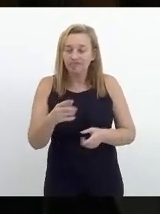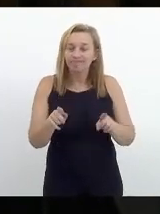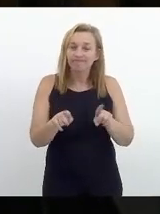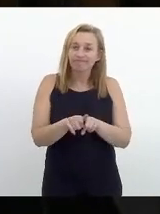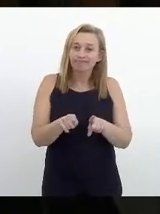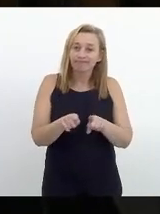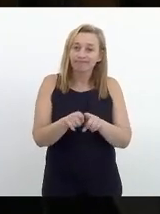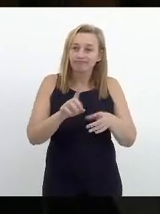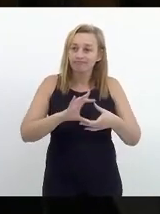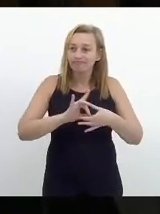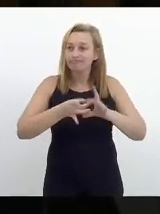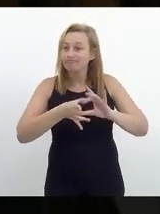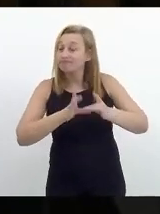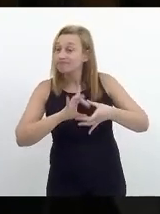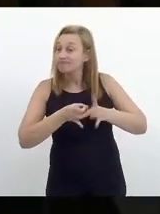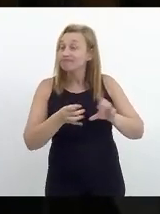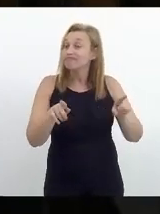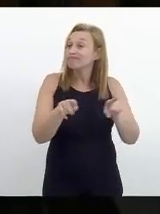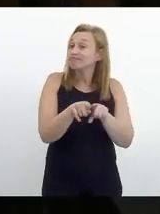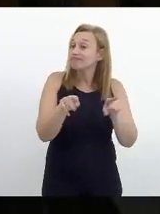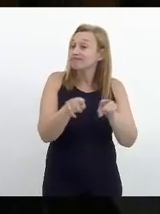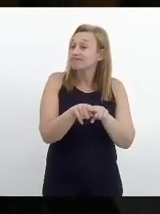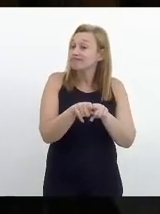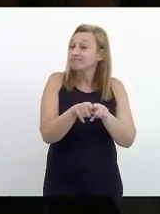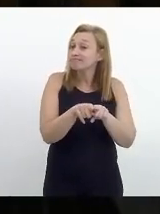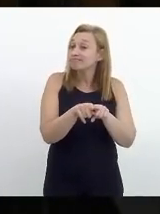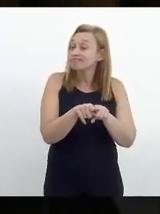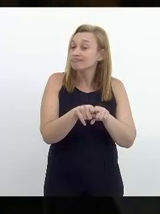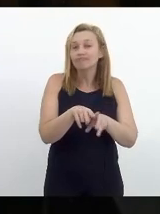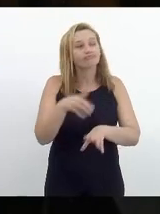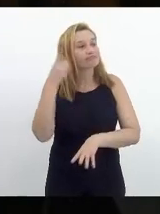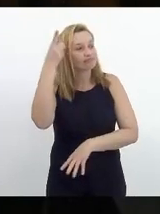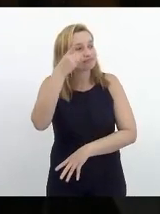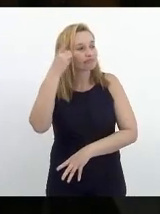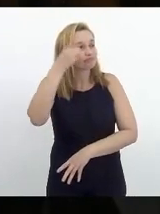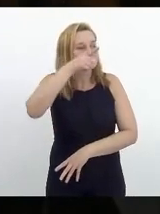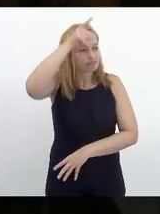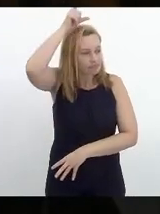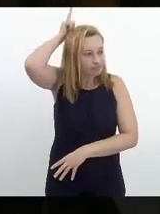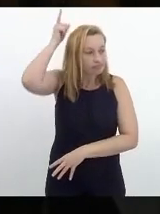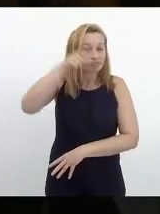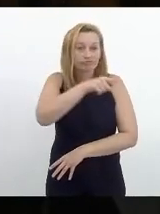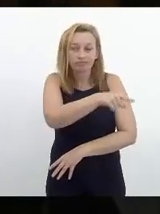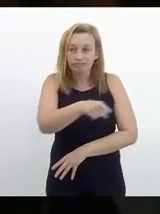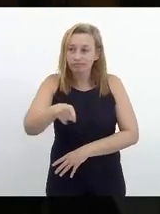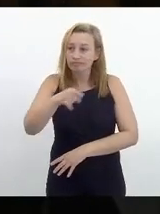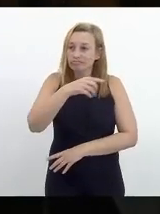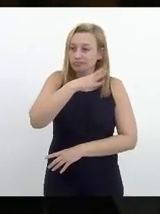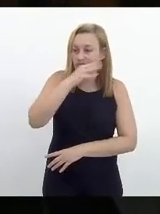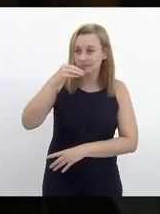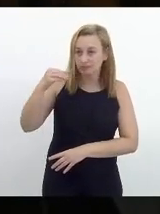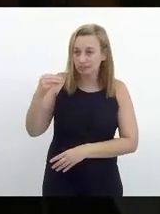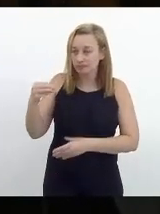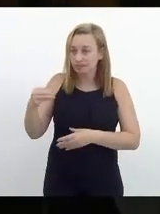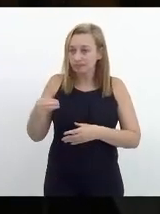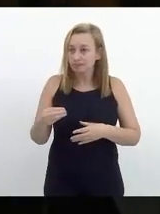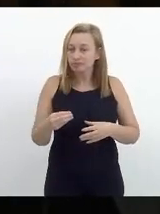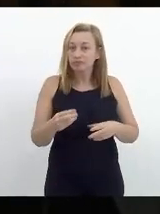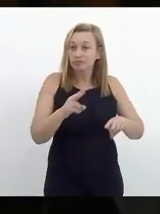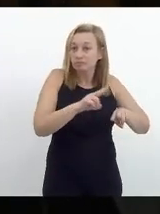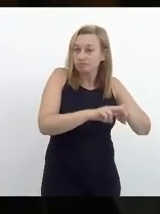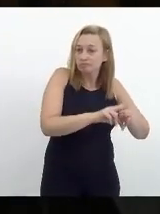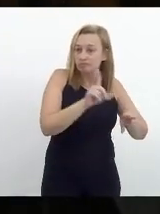nesse contexto, contribui também, deputado Luiz Paulo, para que esses adolescentes internos da unidade